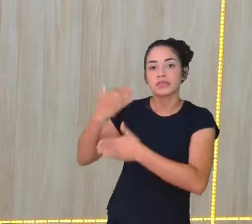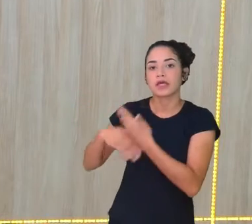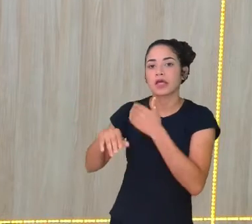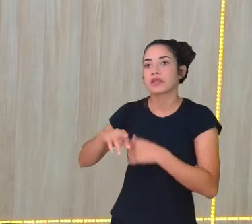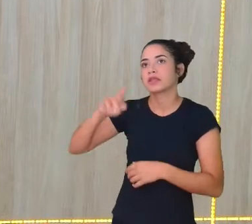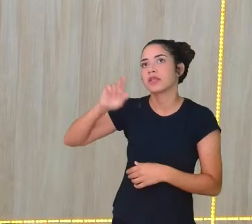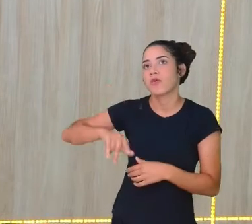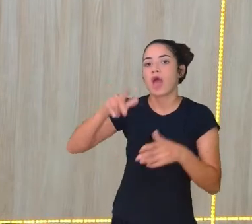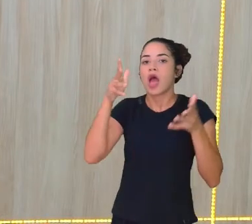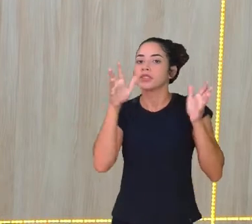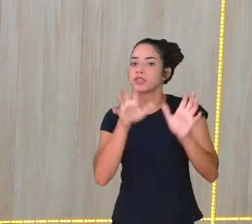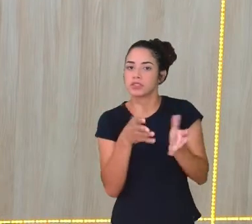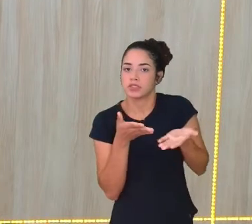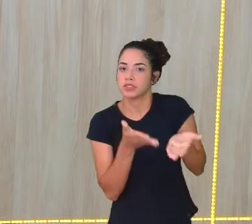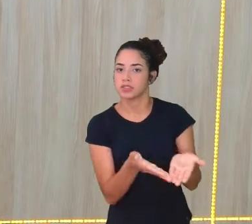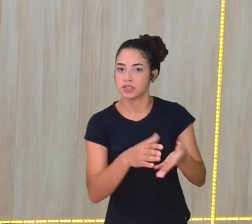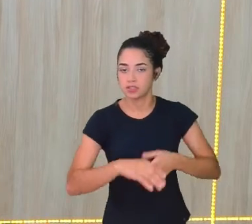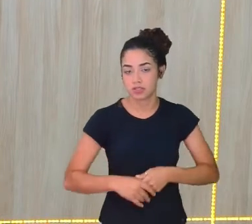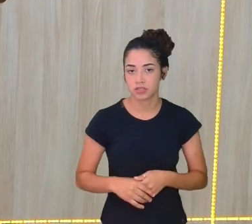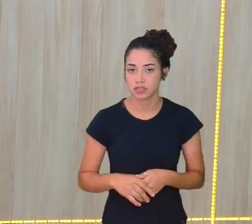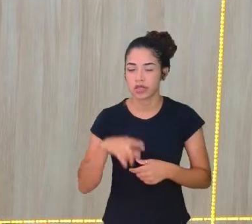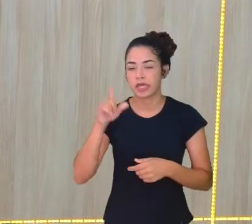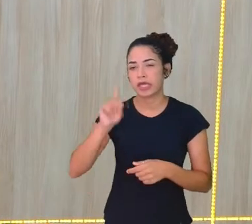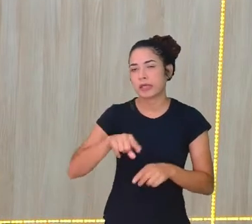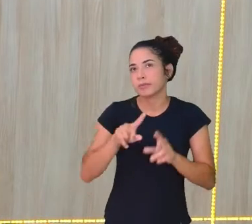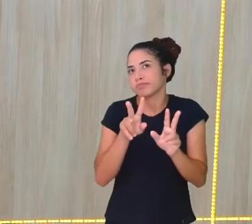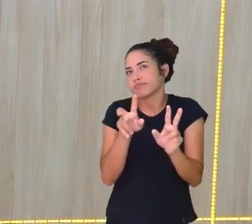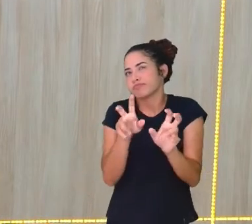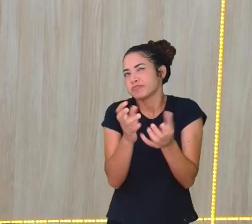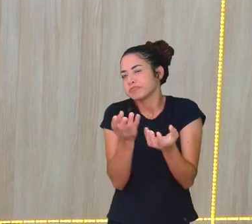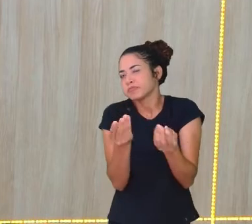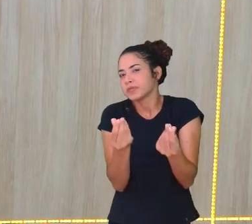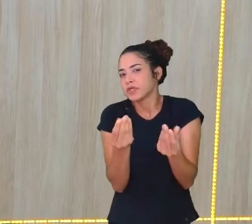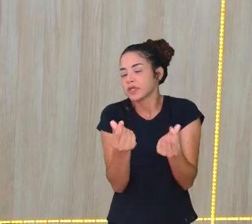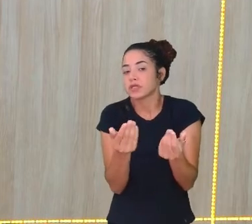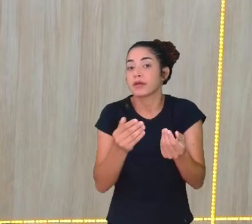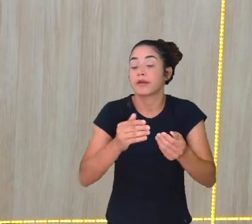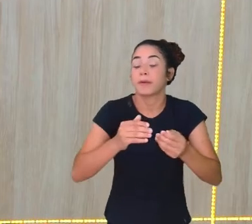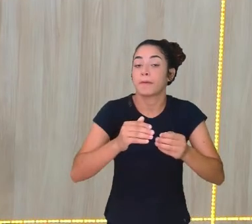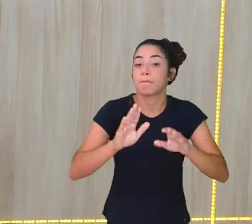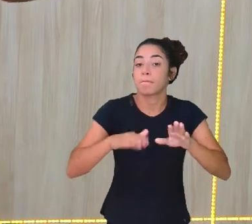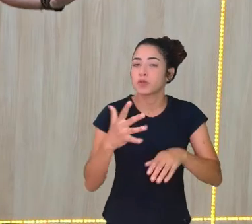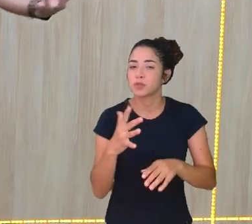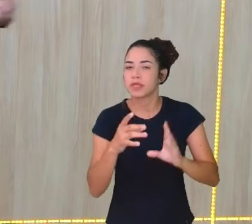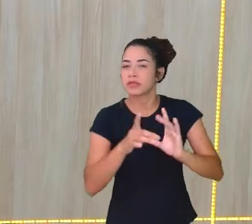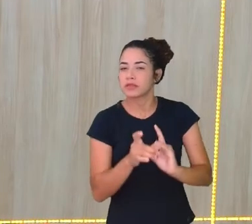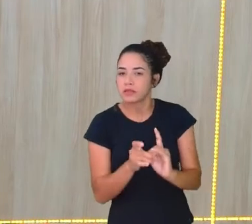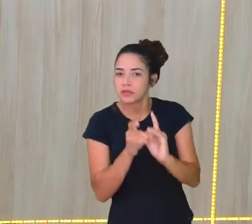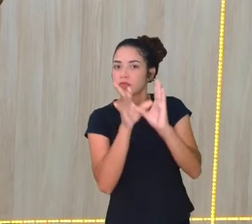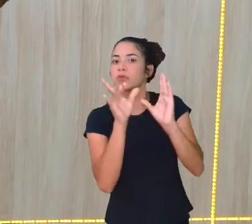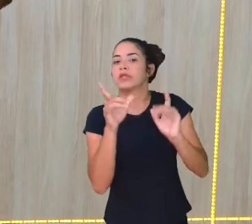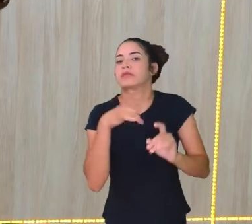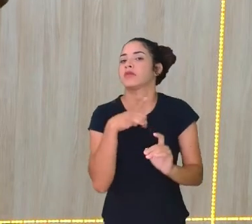A escravidão antiga, nesse sentido, ela era, aí, entre aspas, né, mais democrática, no sentido de que ela